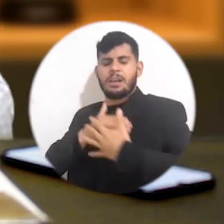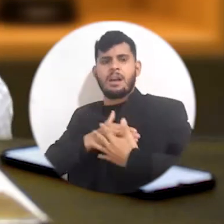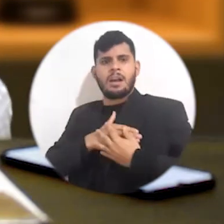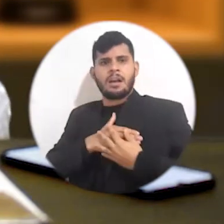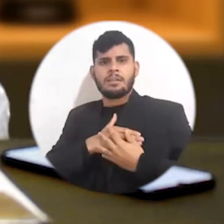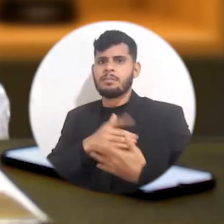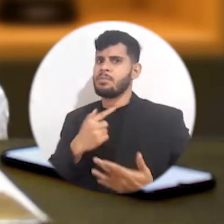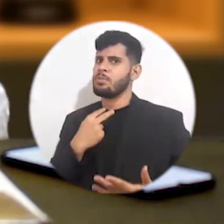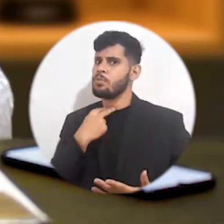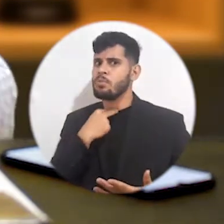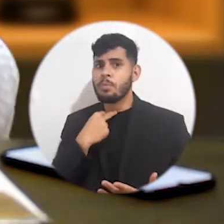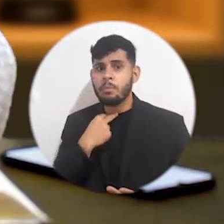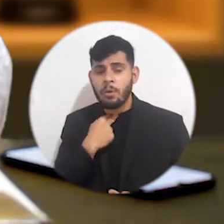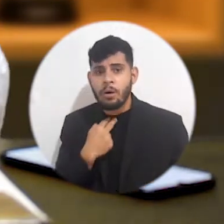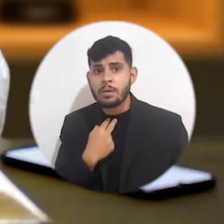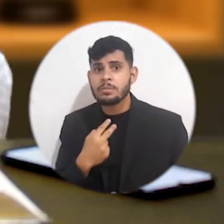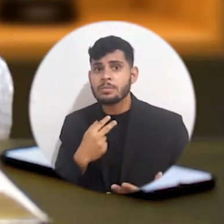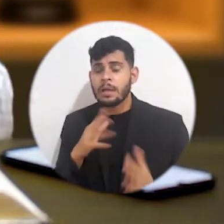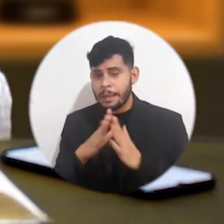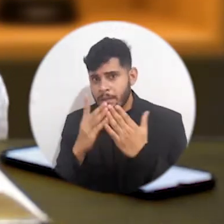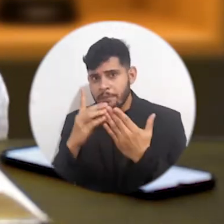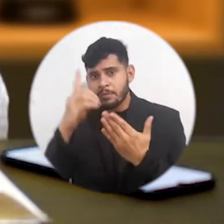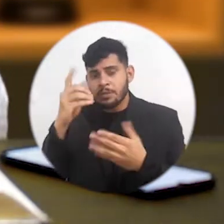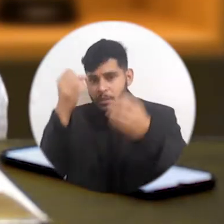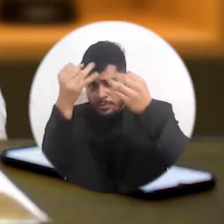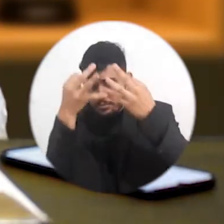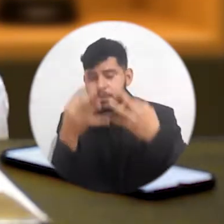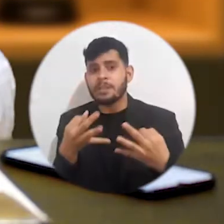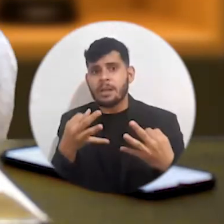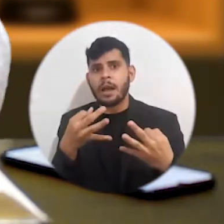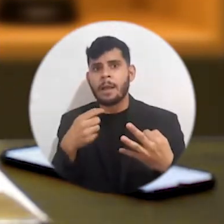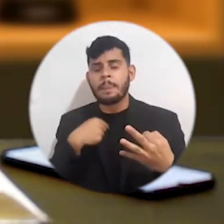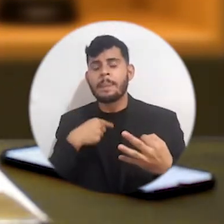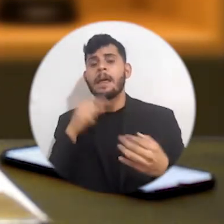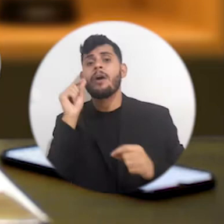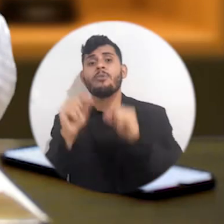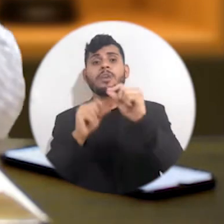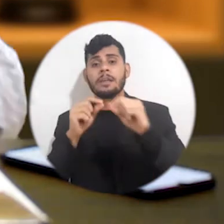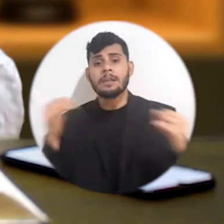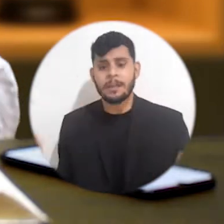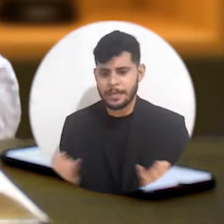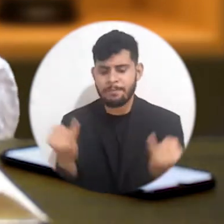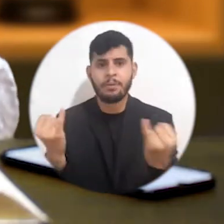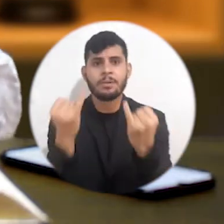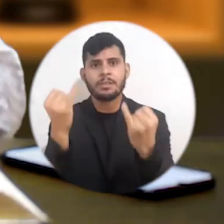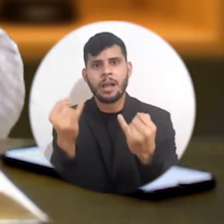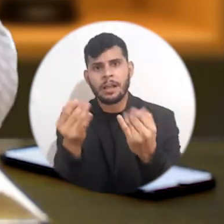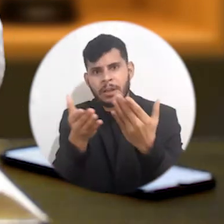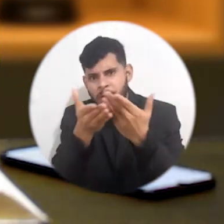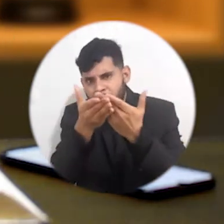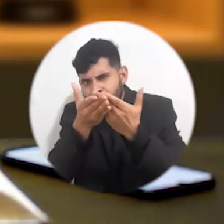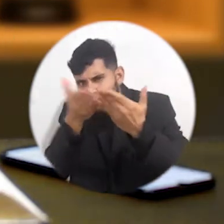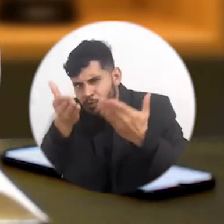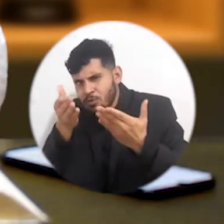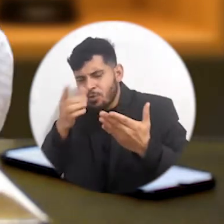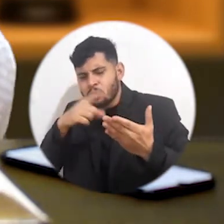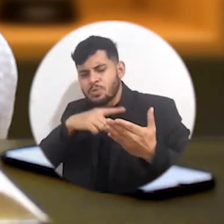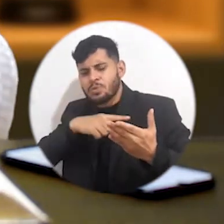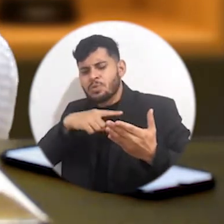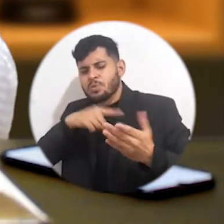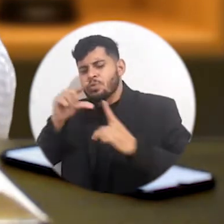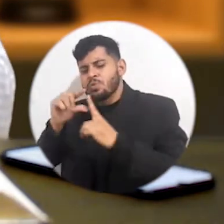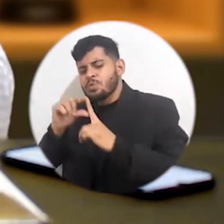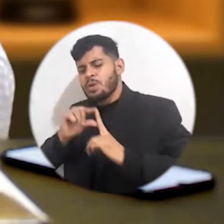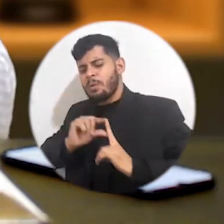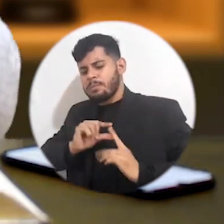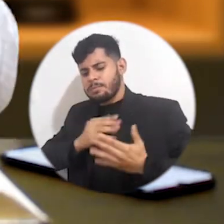considereis as antigas. Isso aqui é um mandamento, está no imperativo. Então é importante, quando você coloca a palavra de